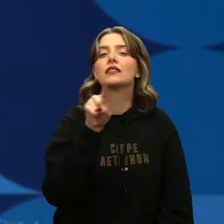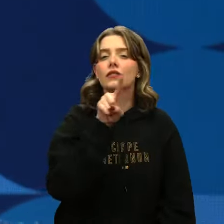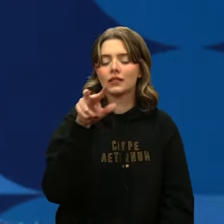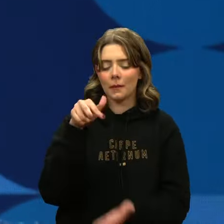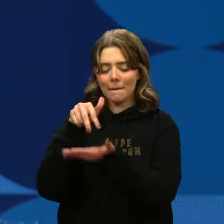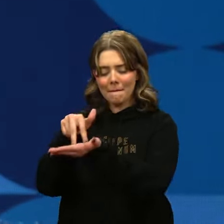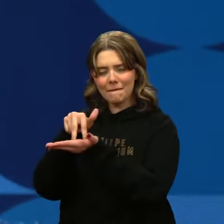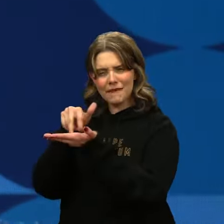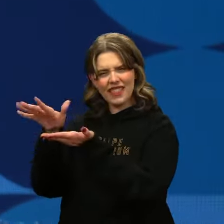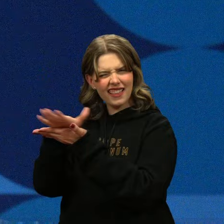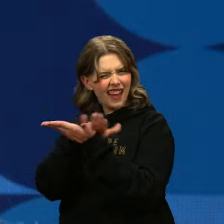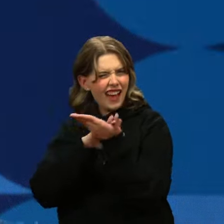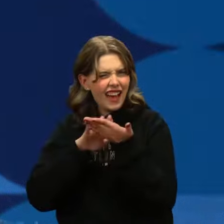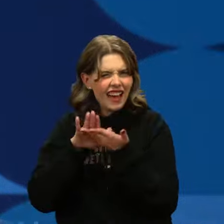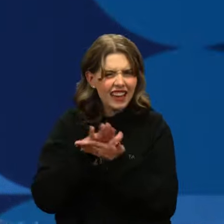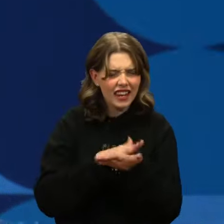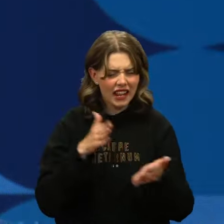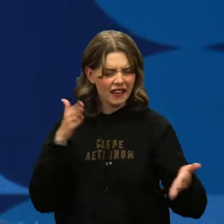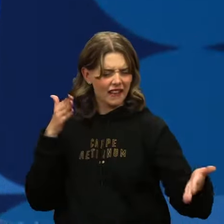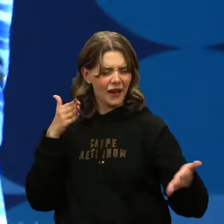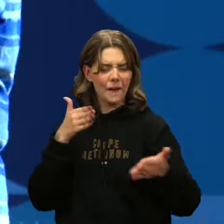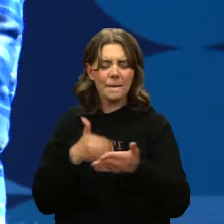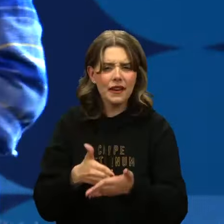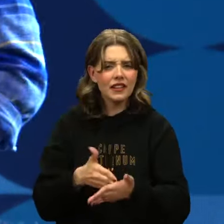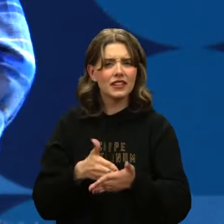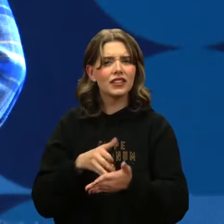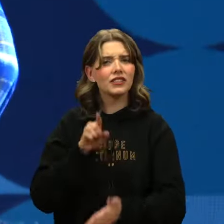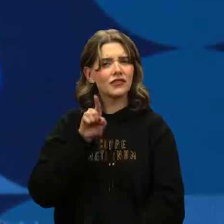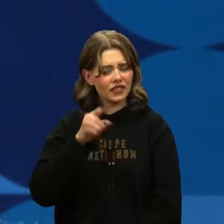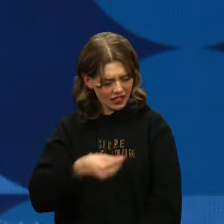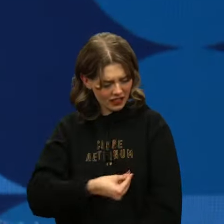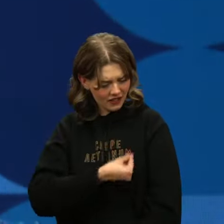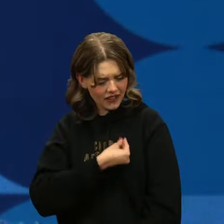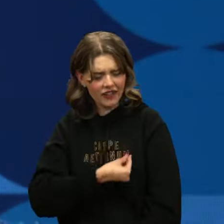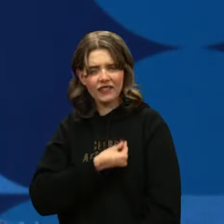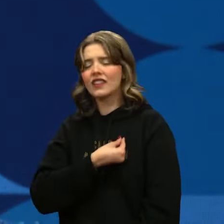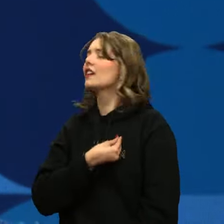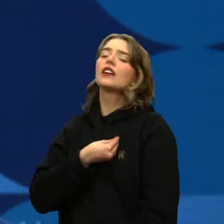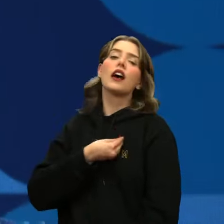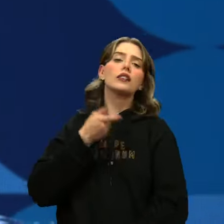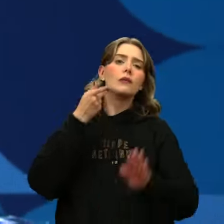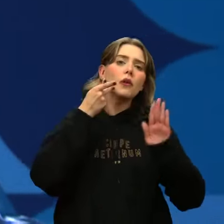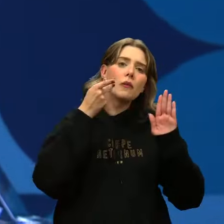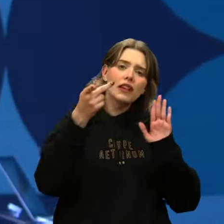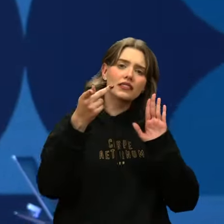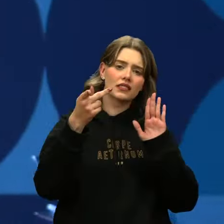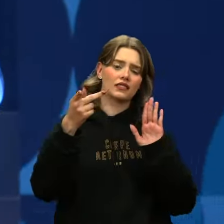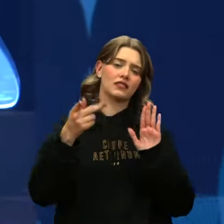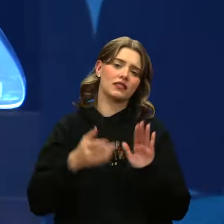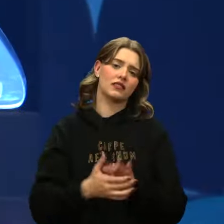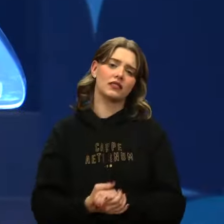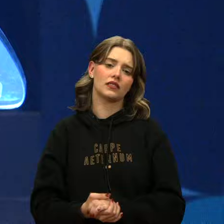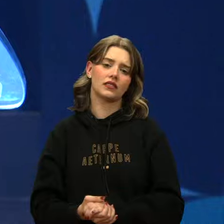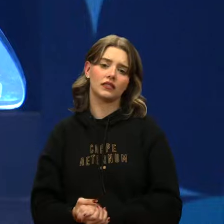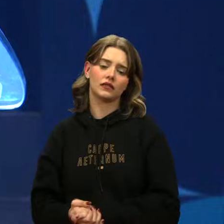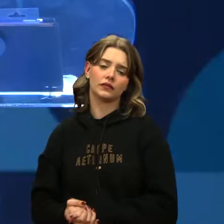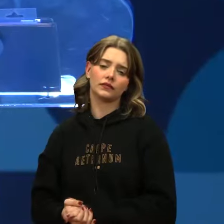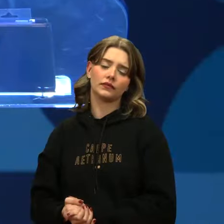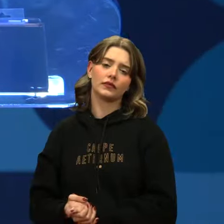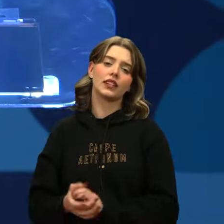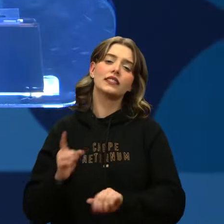nada vai impedir de você viver todas essas promessas. O tempo que nós